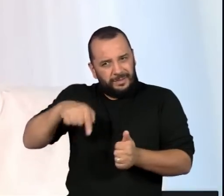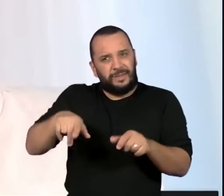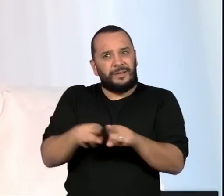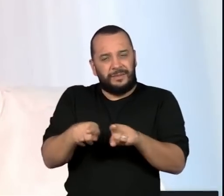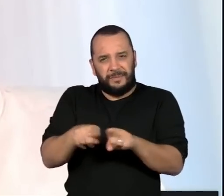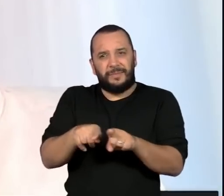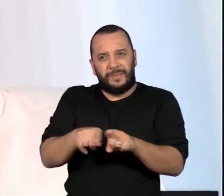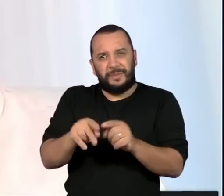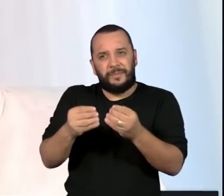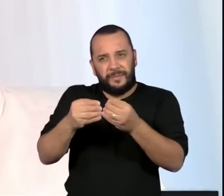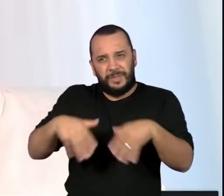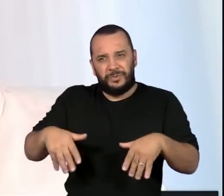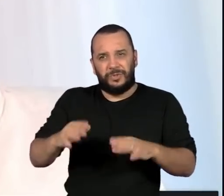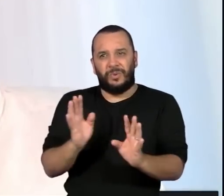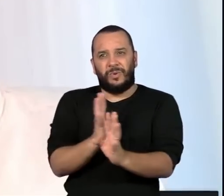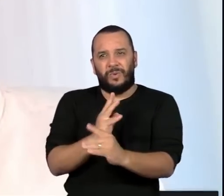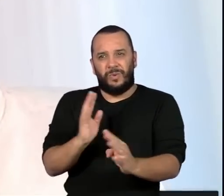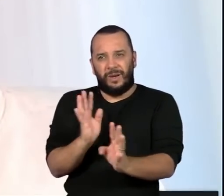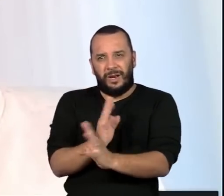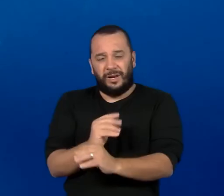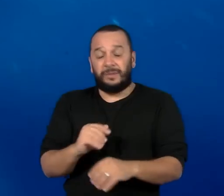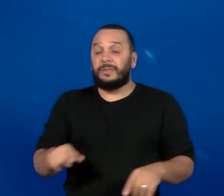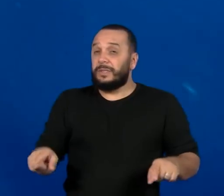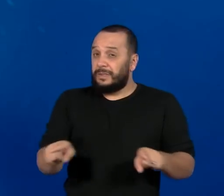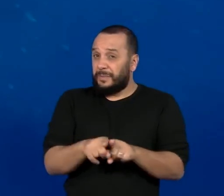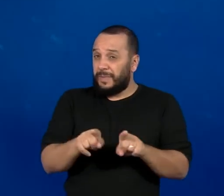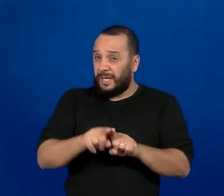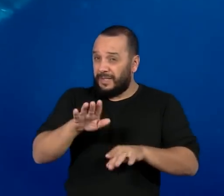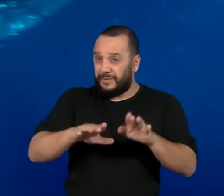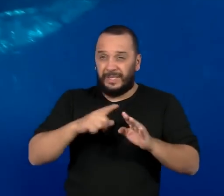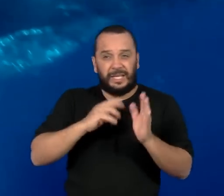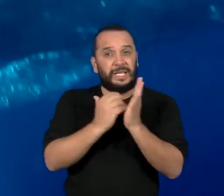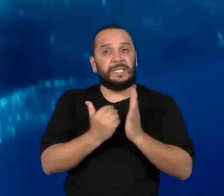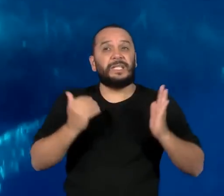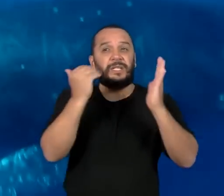da sobrepesca, né, que é muito intensa na região.